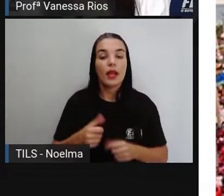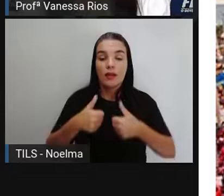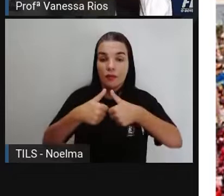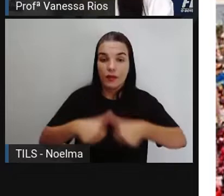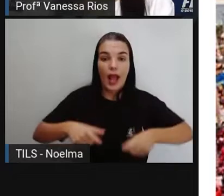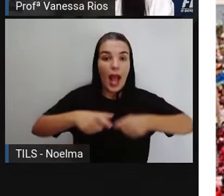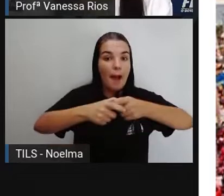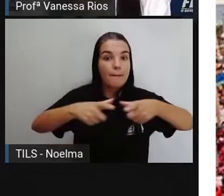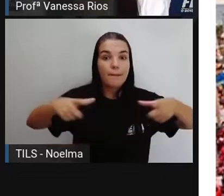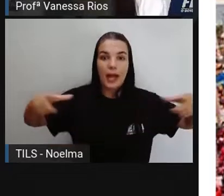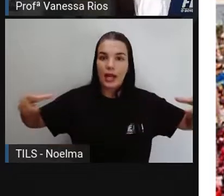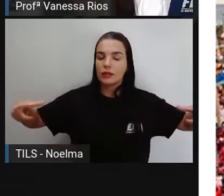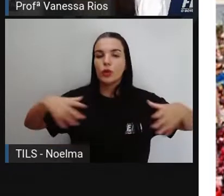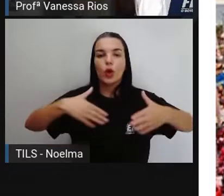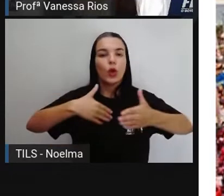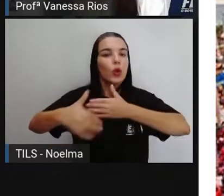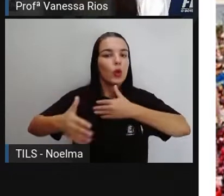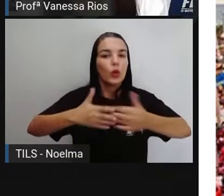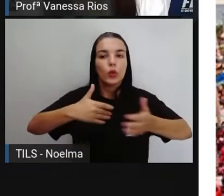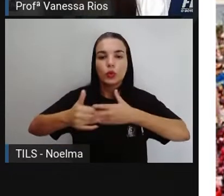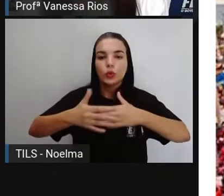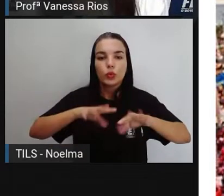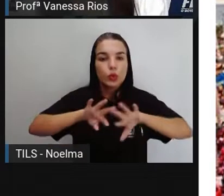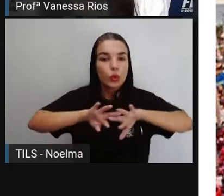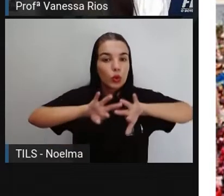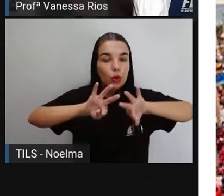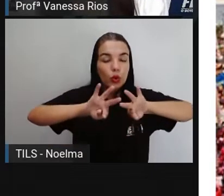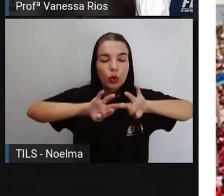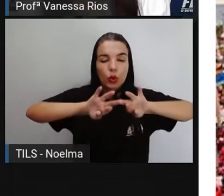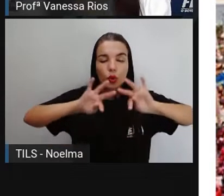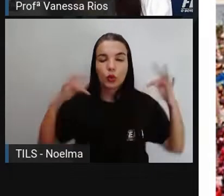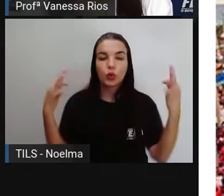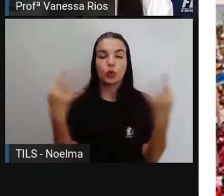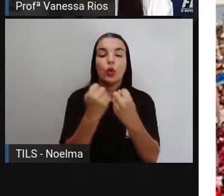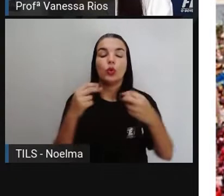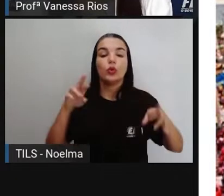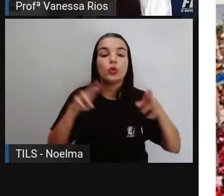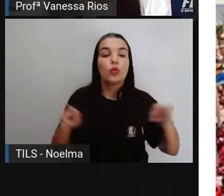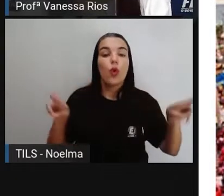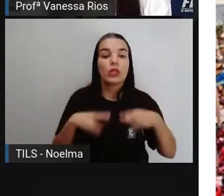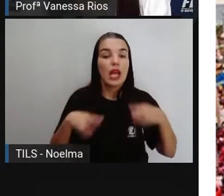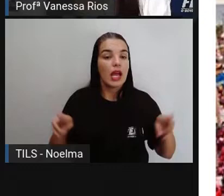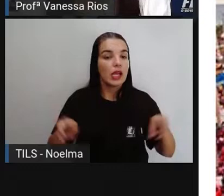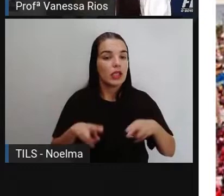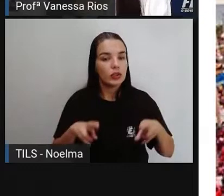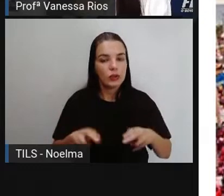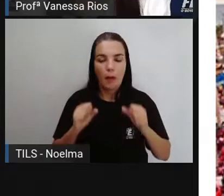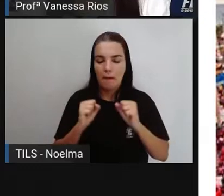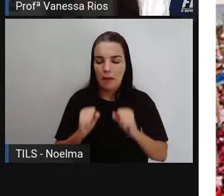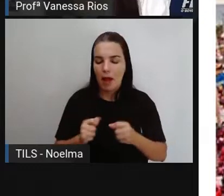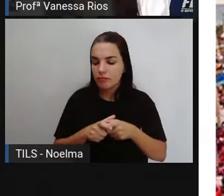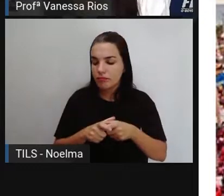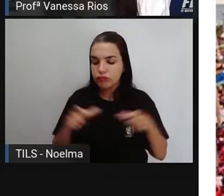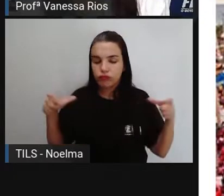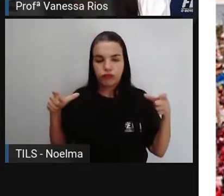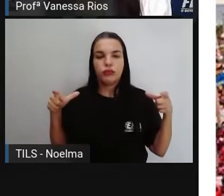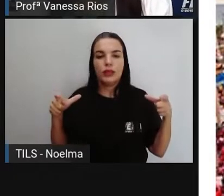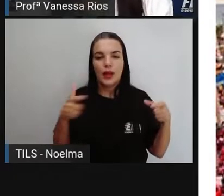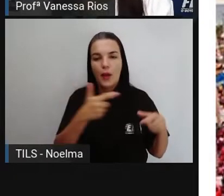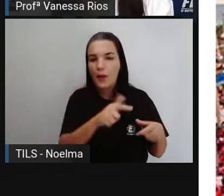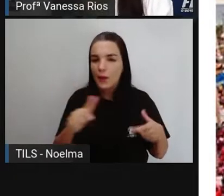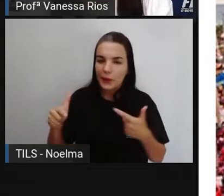só para o axé, para o pagode, para os ritmos que são típicos da Bahia, mas abre espaço para